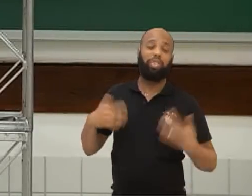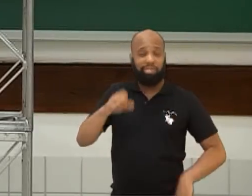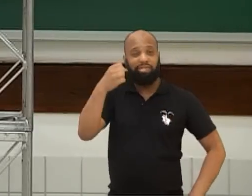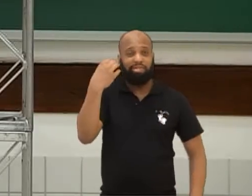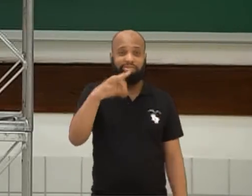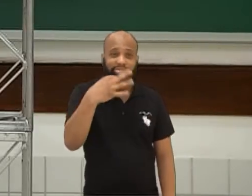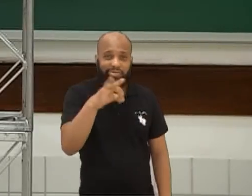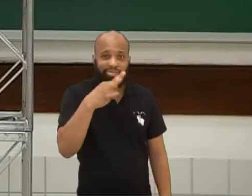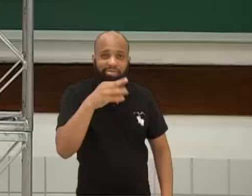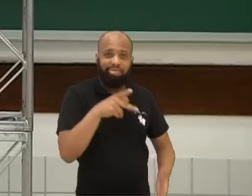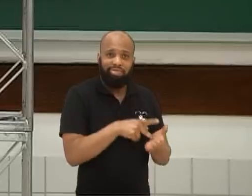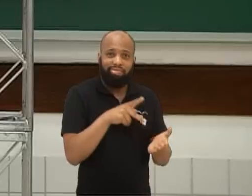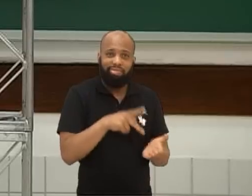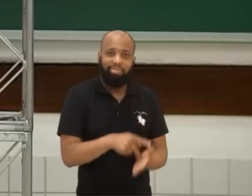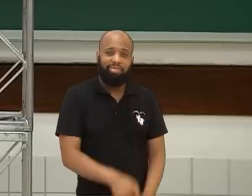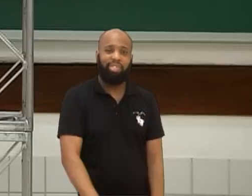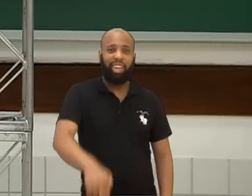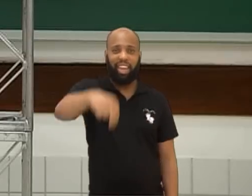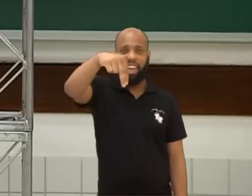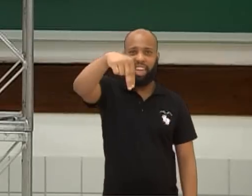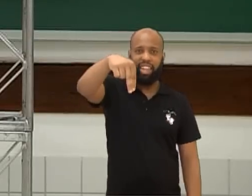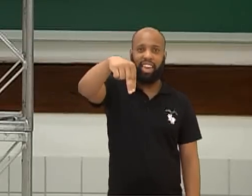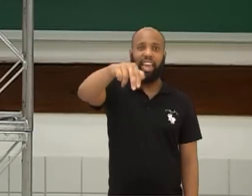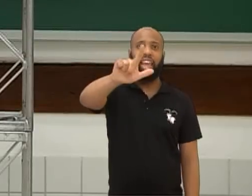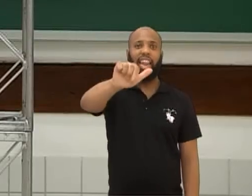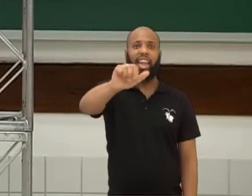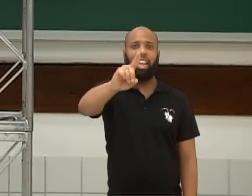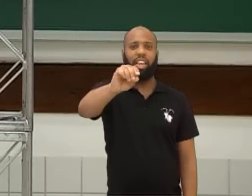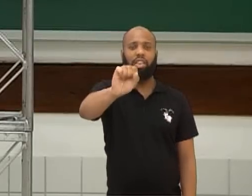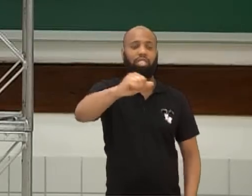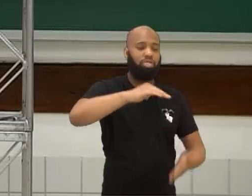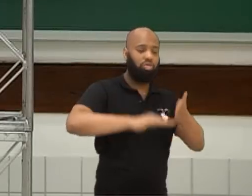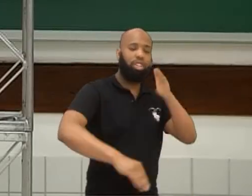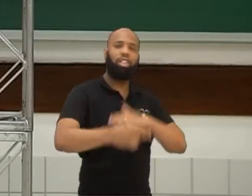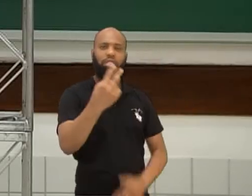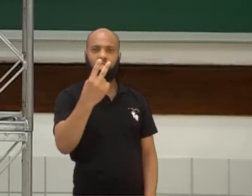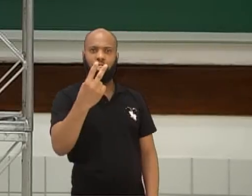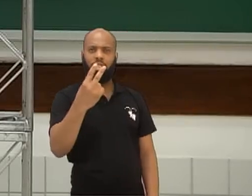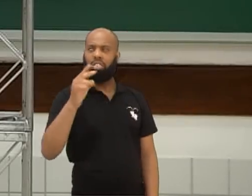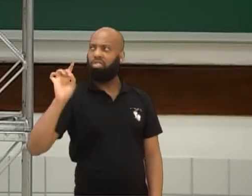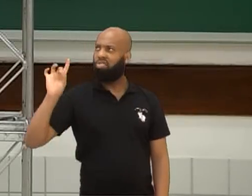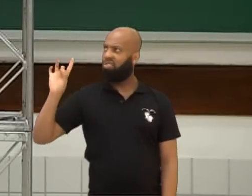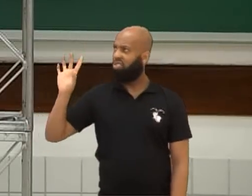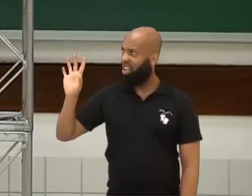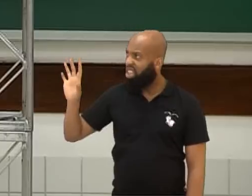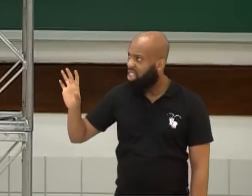Então, o n, que é o número de lados, basta diminuir 2. Só isso?